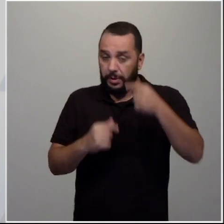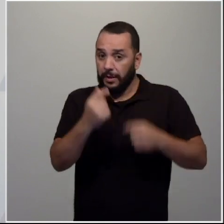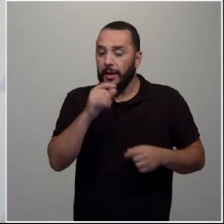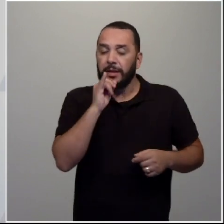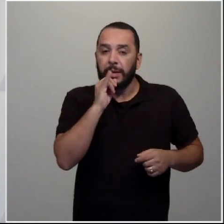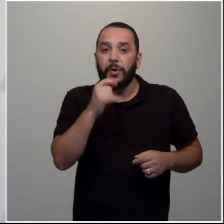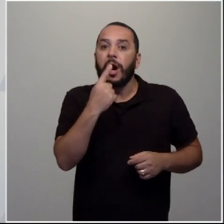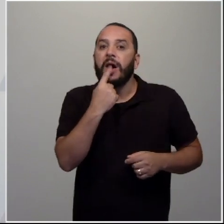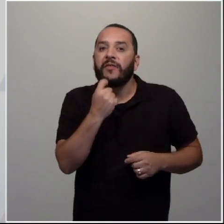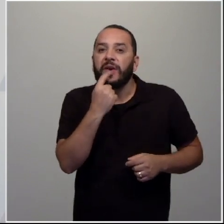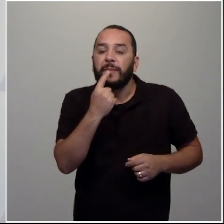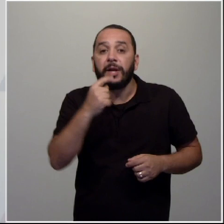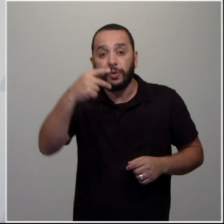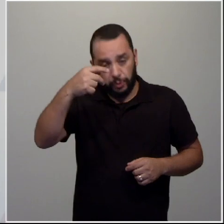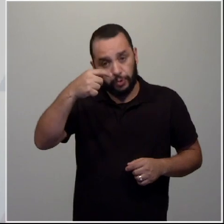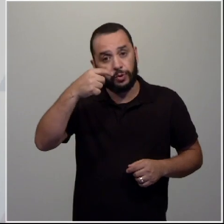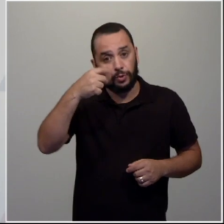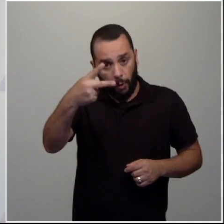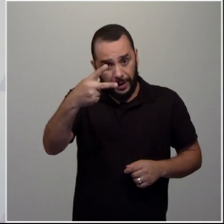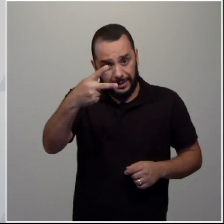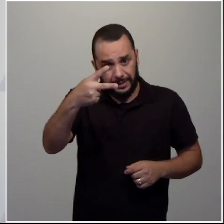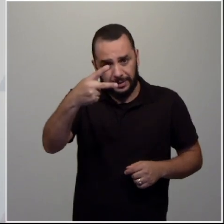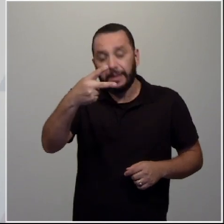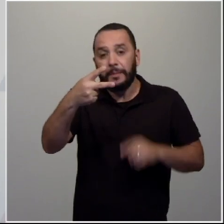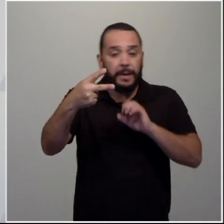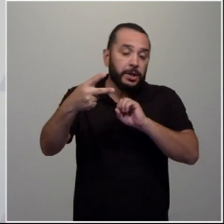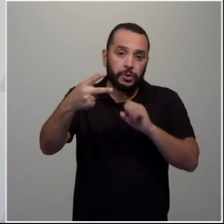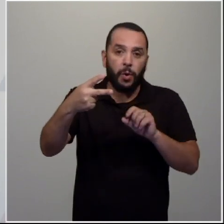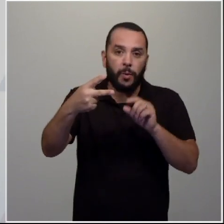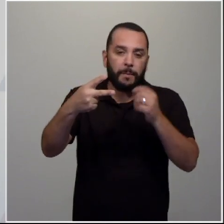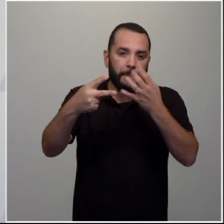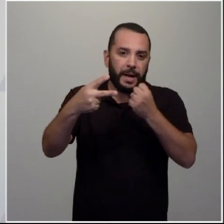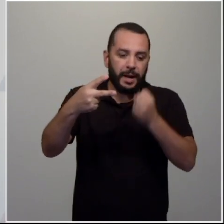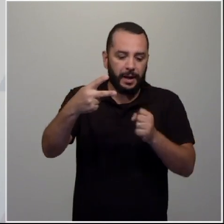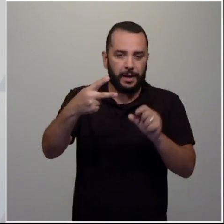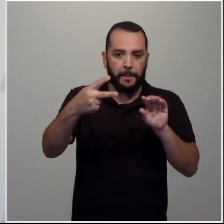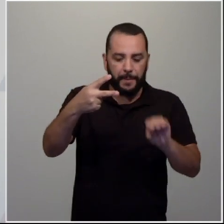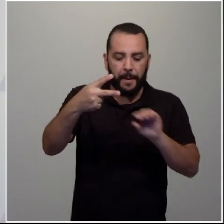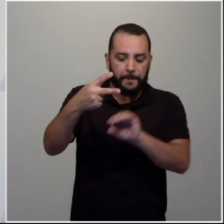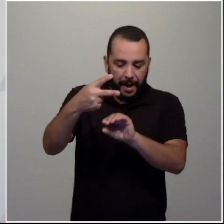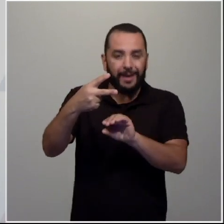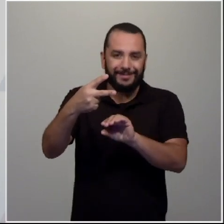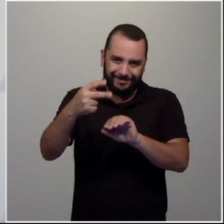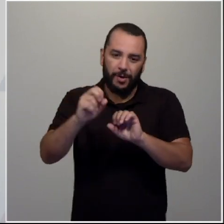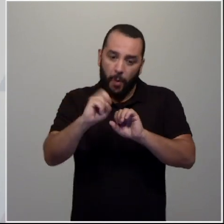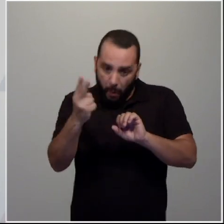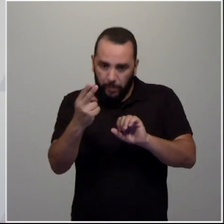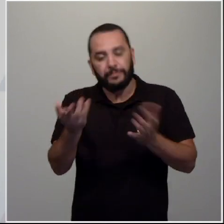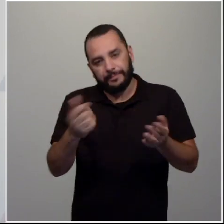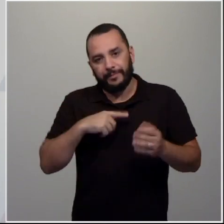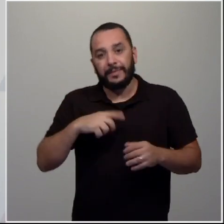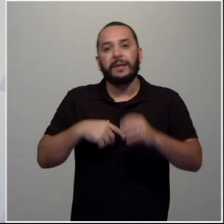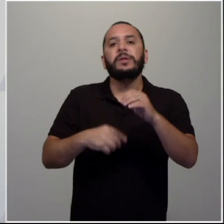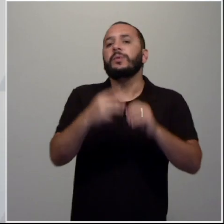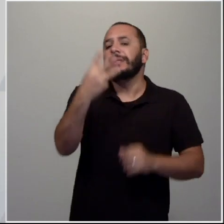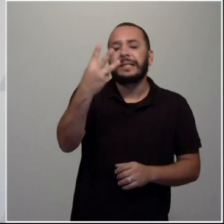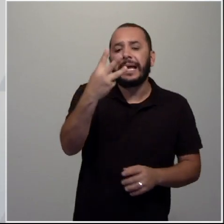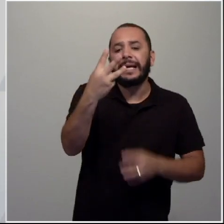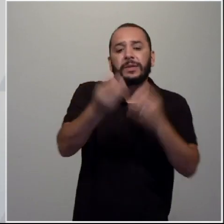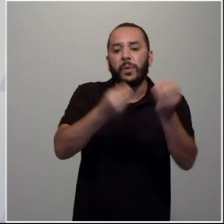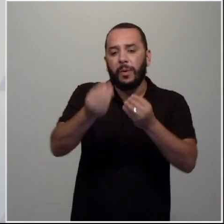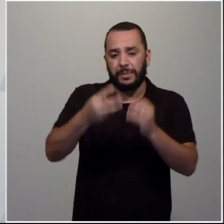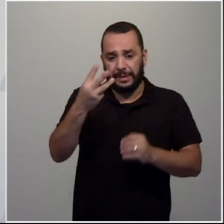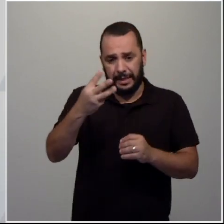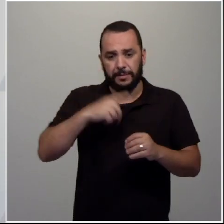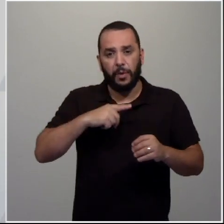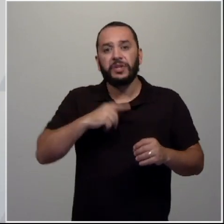duas barrinhas é do número 1 eo 3 6 3 aumentam as possibilidades eu tenho a própria barra do número 3 eu